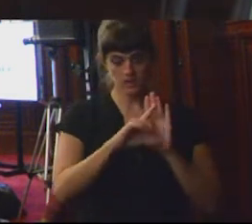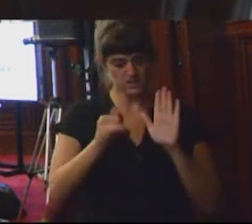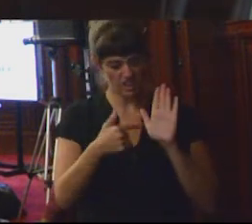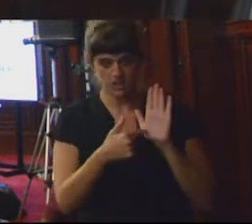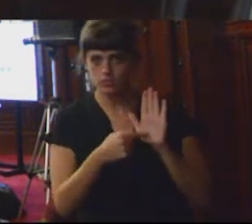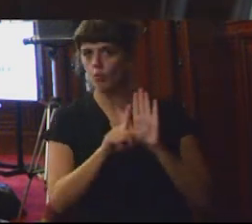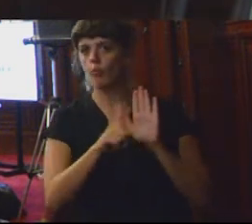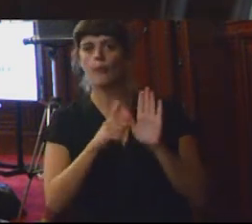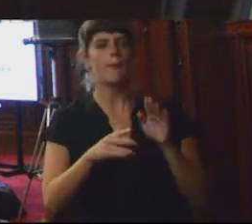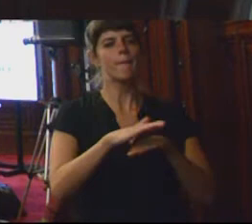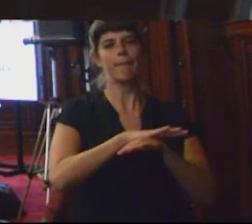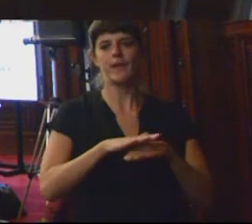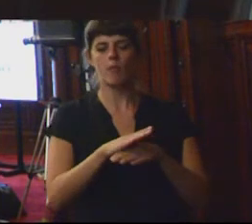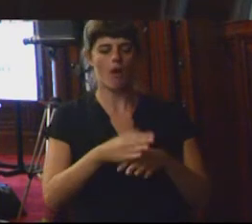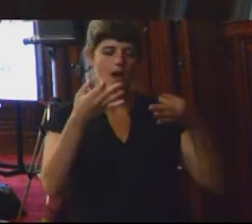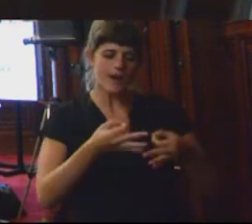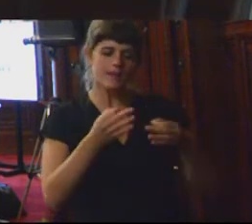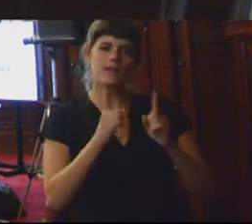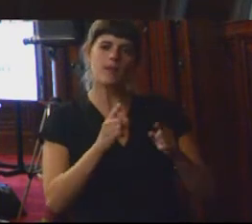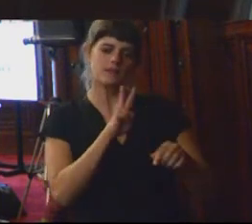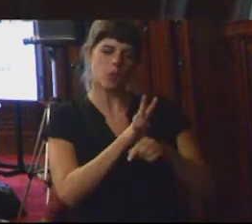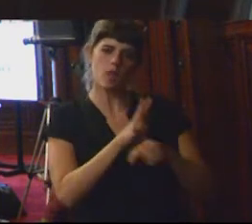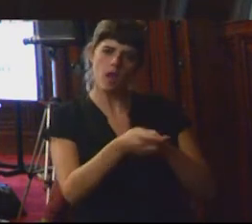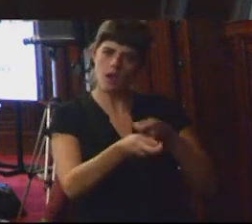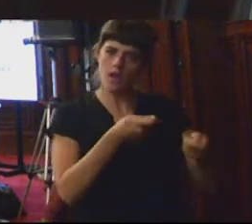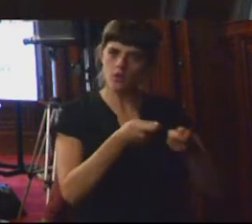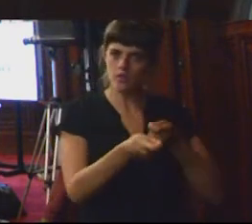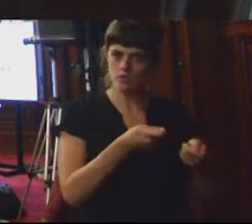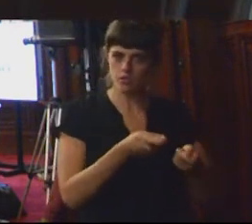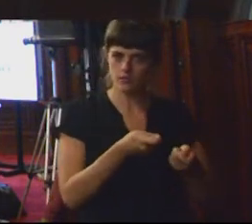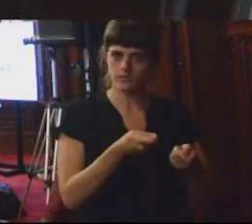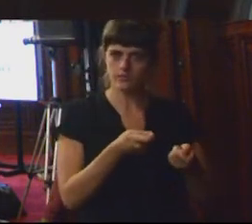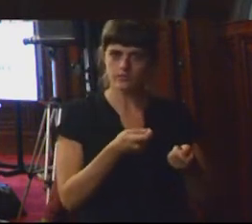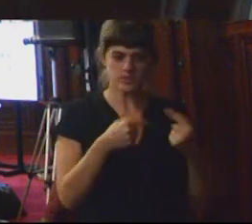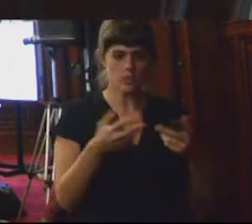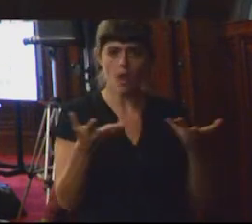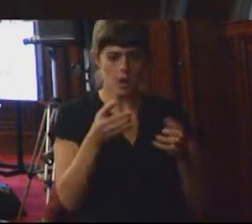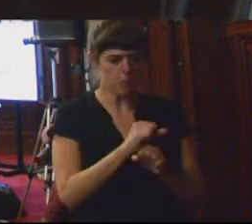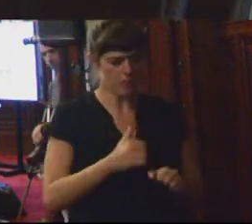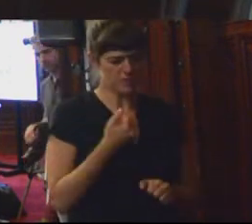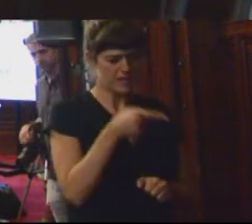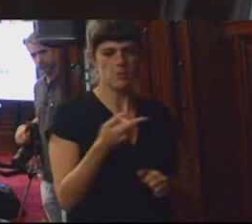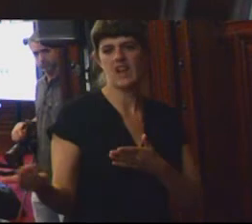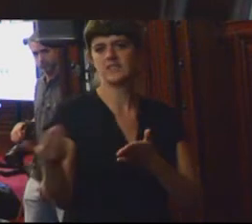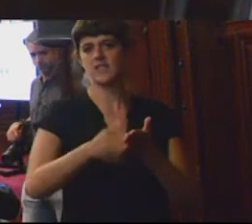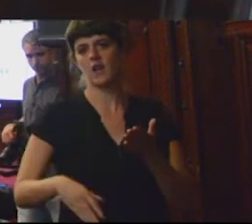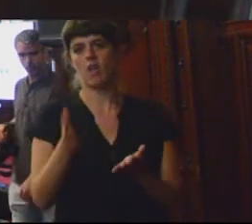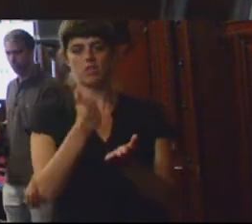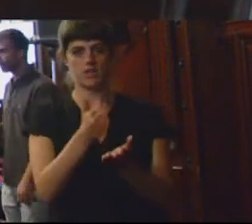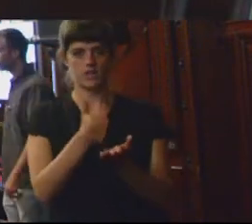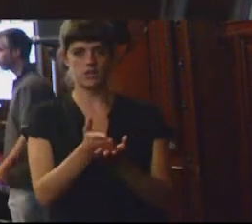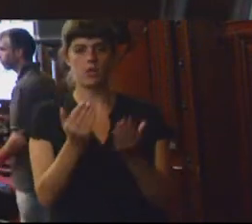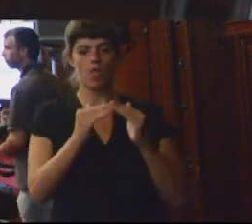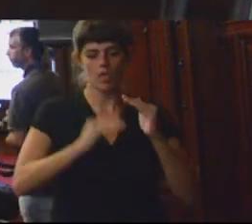parâmetro mínimo de garantia e negociação, podendo ser utilizada para retirar direitos e diminuir a